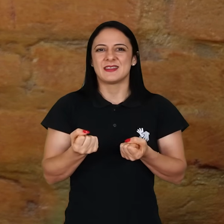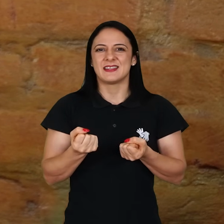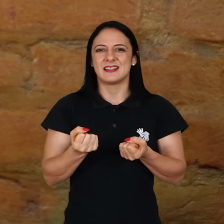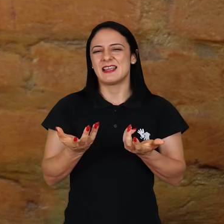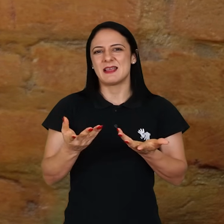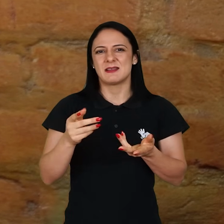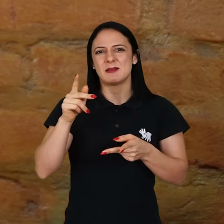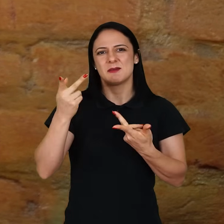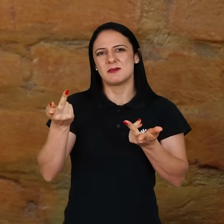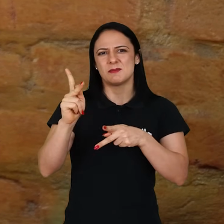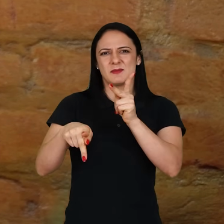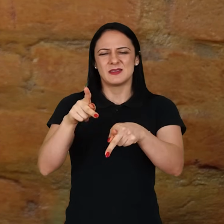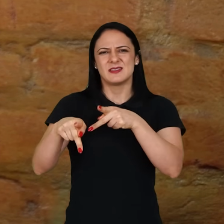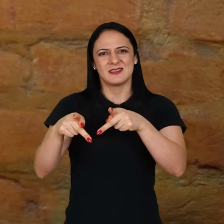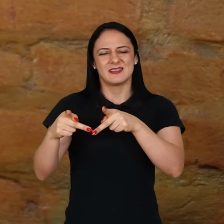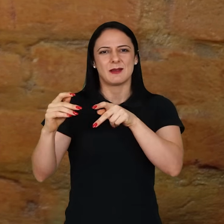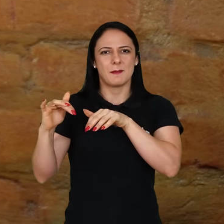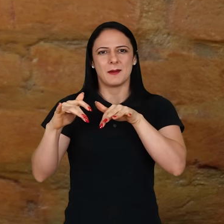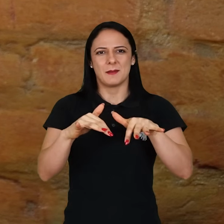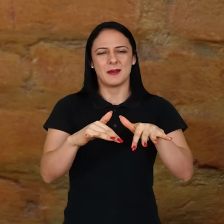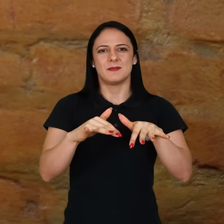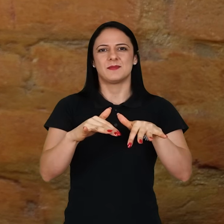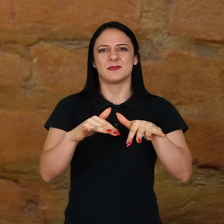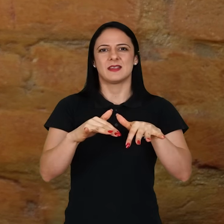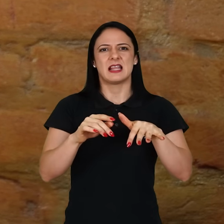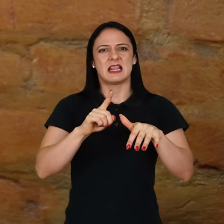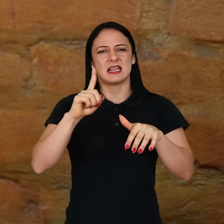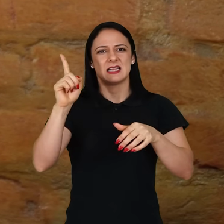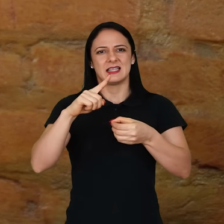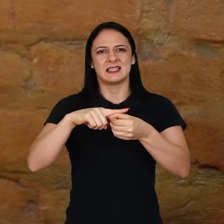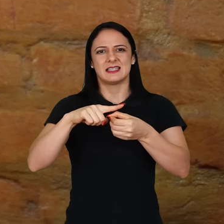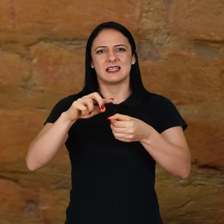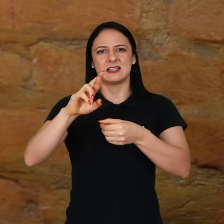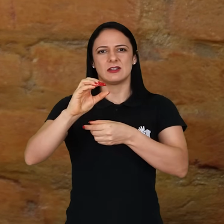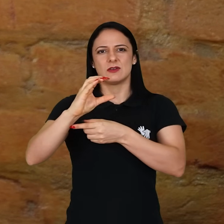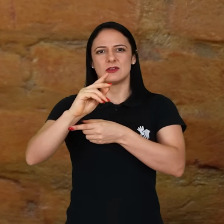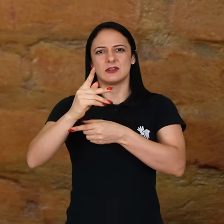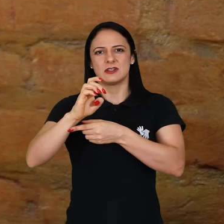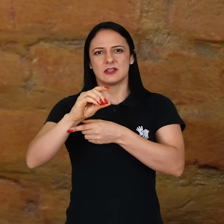uma excursão, né? Palavra simples, vamos direto. Eles vieram de Rochedo de Minas.